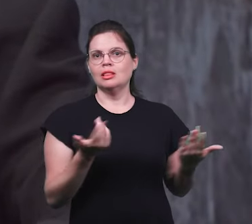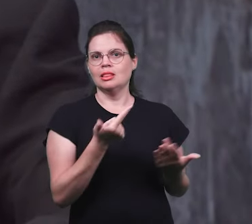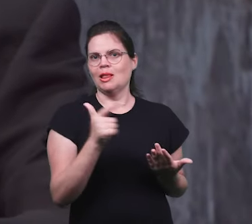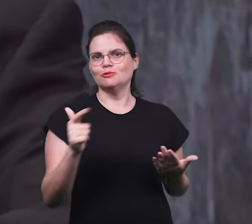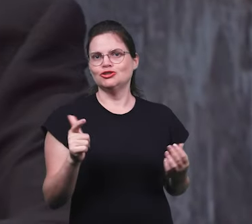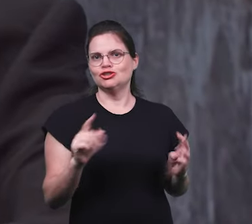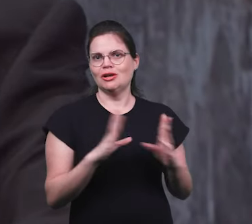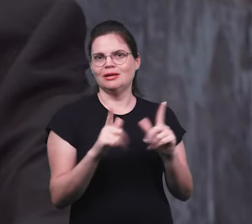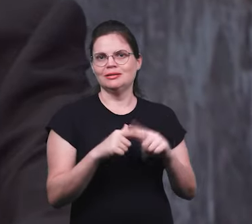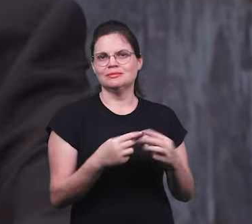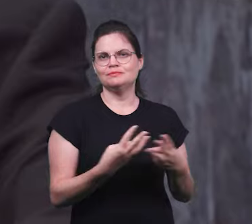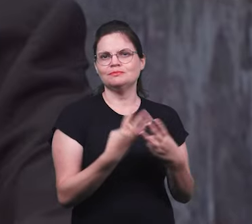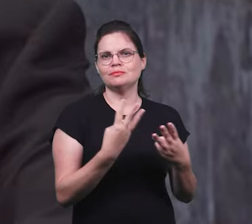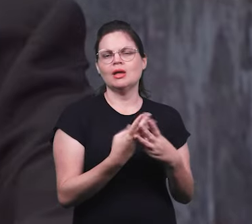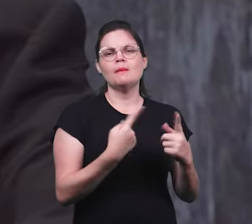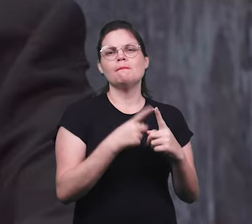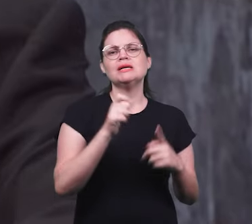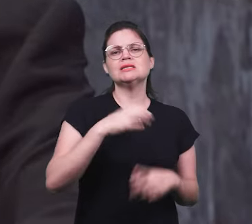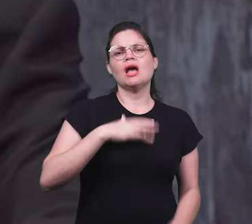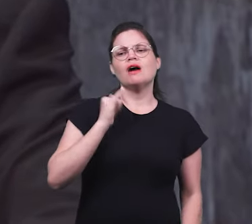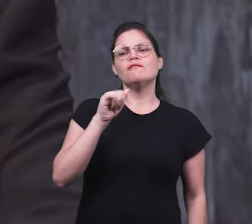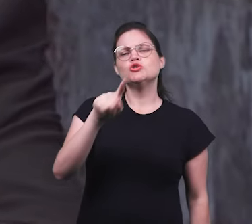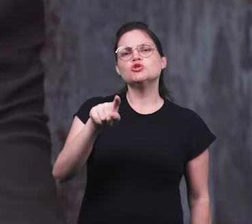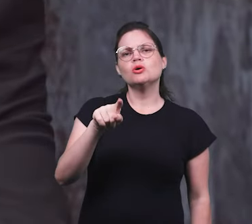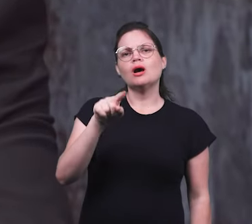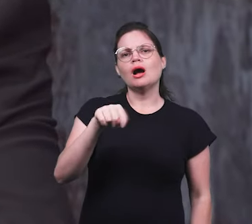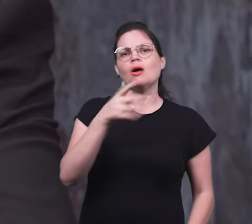de Filipos que tem salvação?